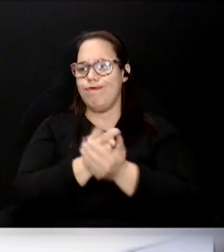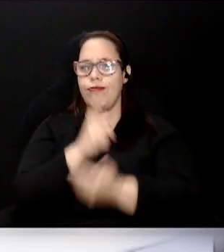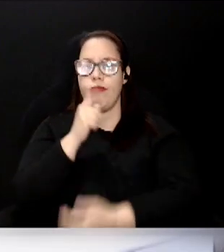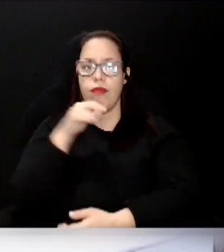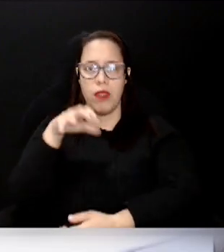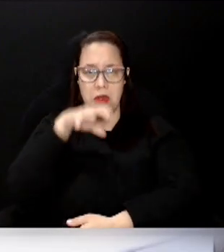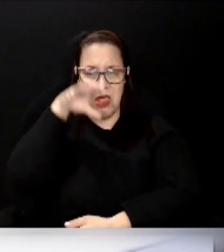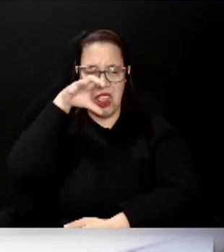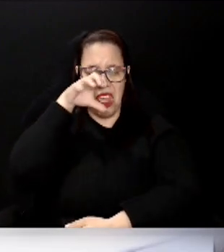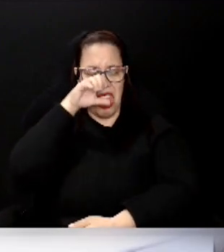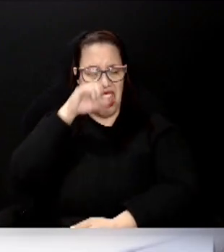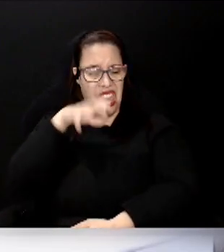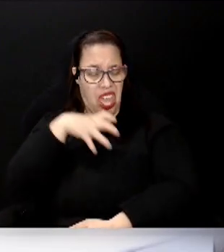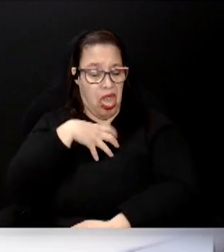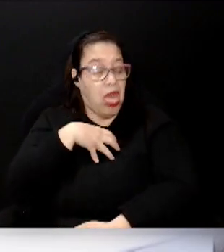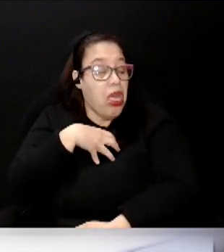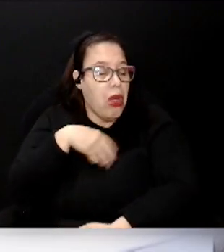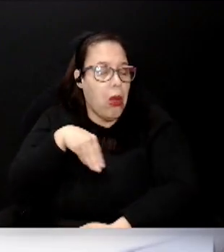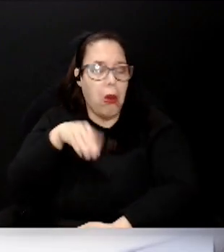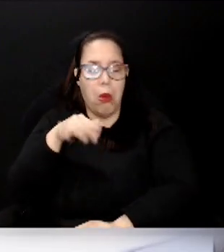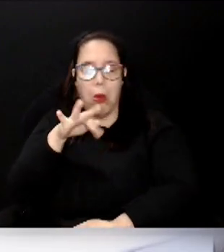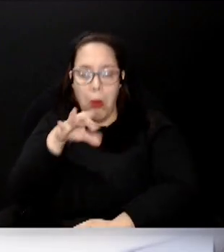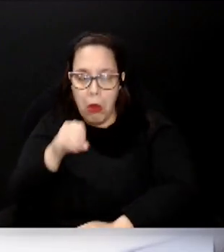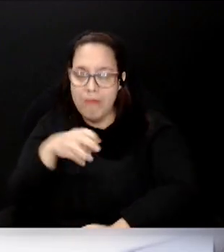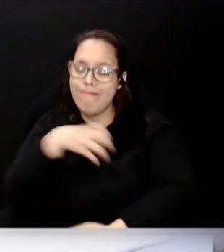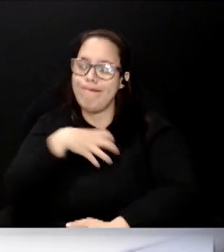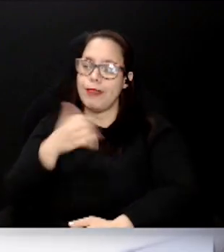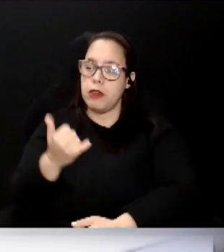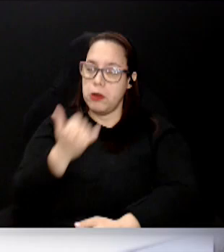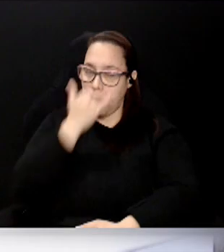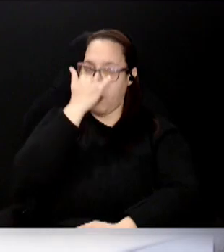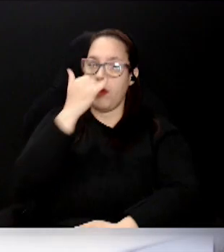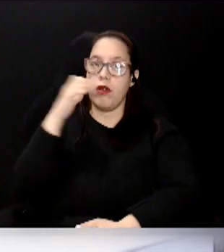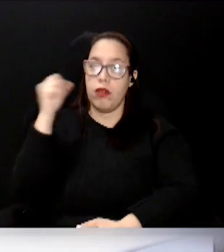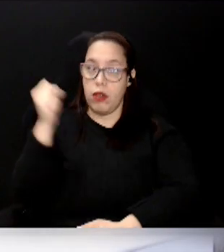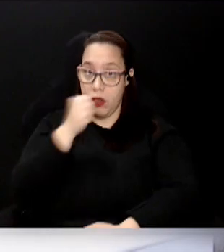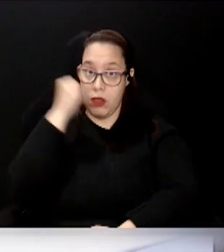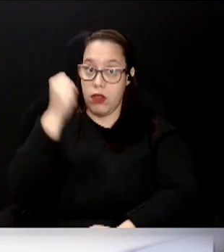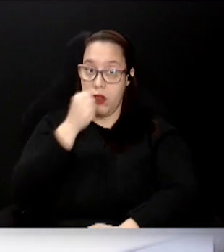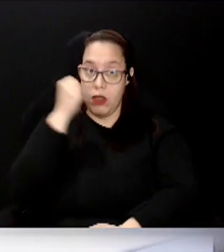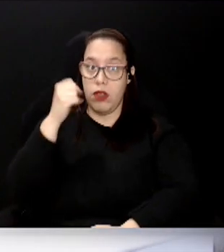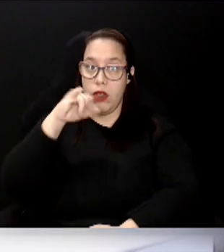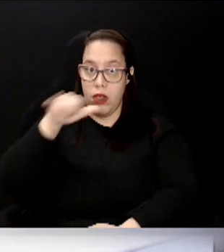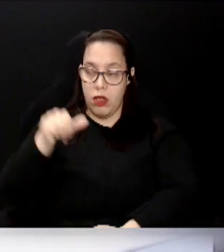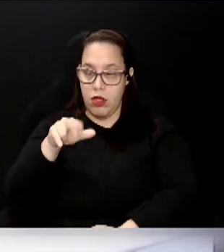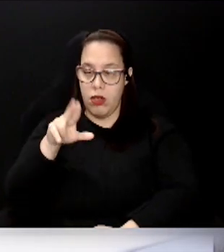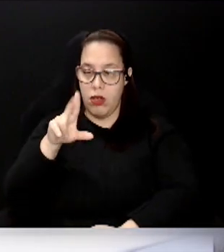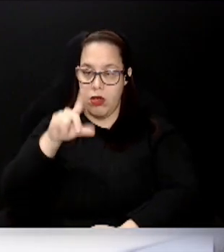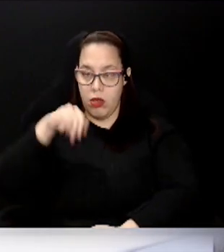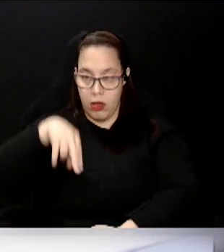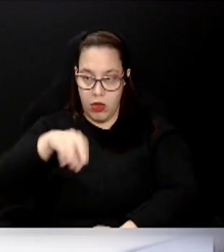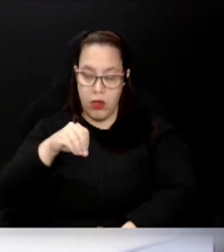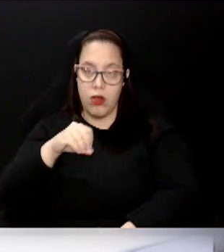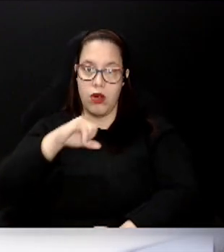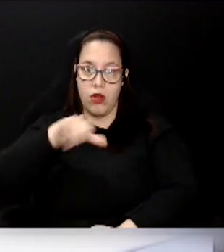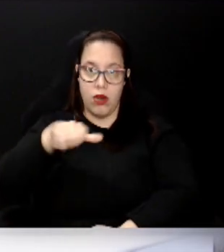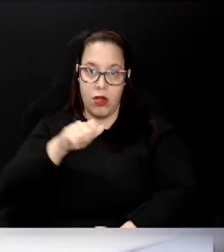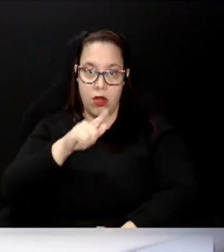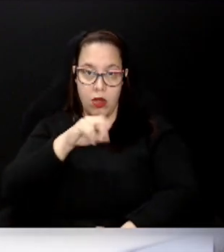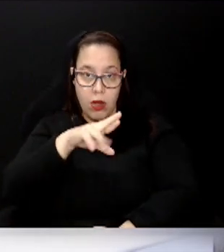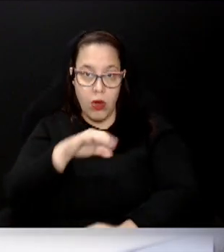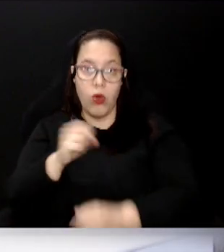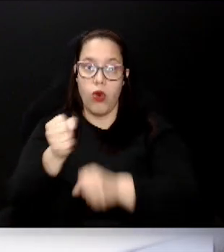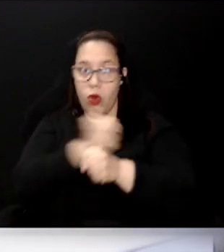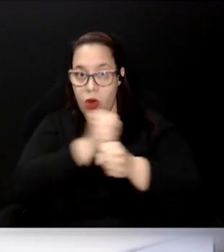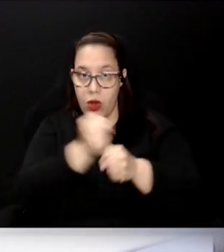mofo. Nós tivemos acidentes sérios, que foi mencionado aqui, o Juliano mencionou, no Jaguaré, acidentes com obras da Sabesp.